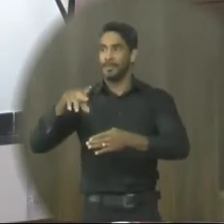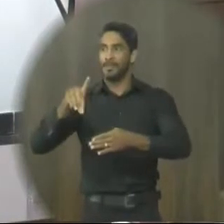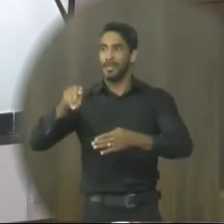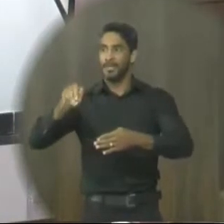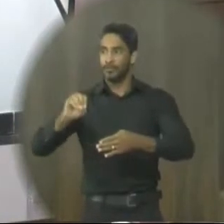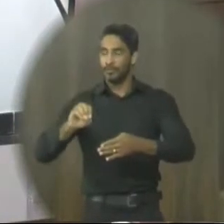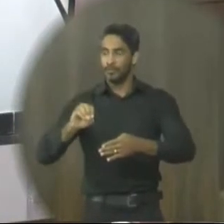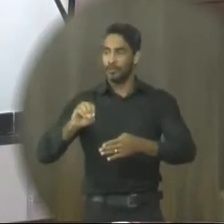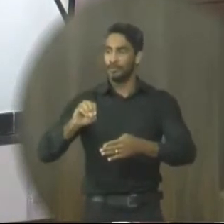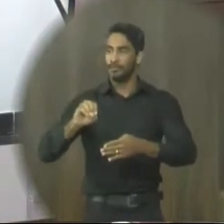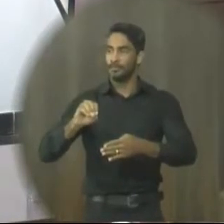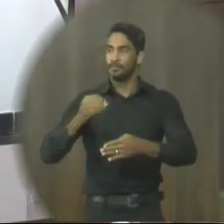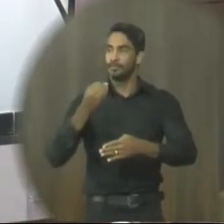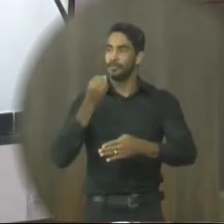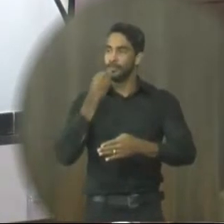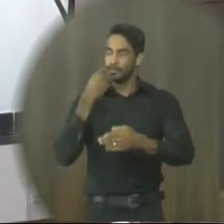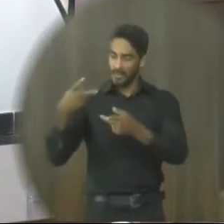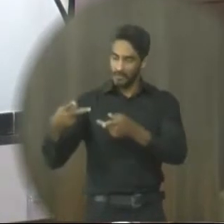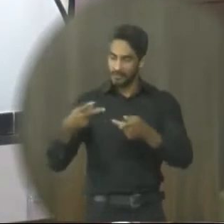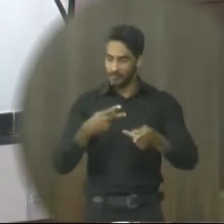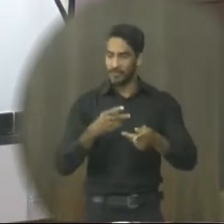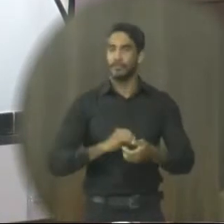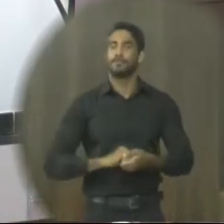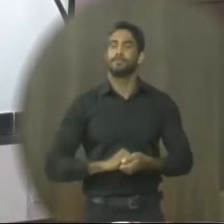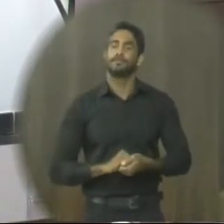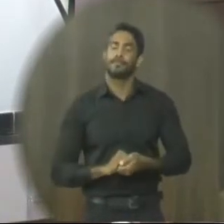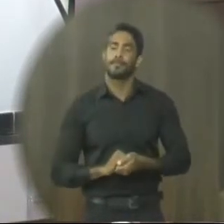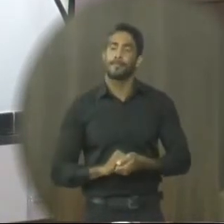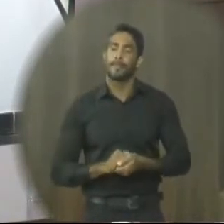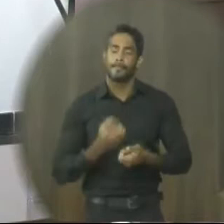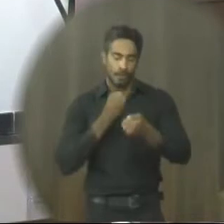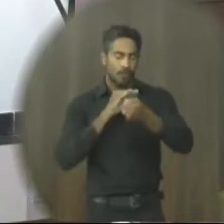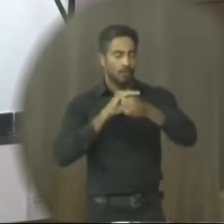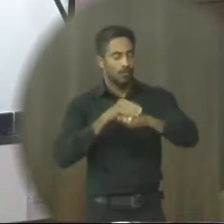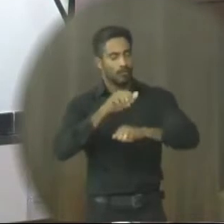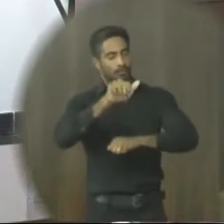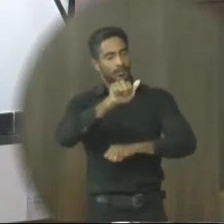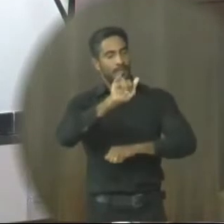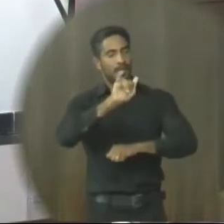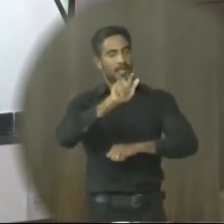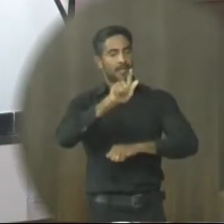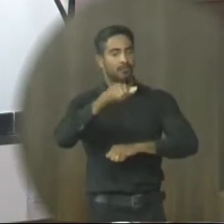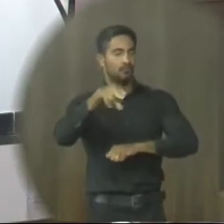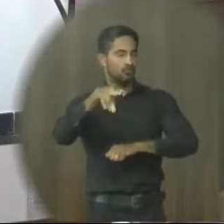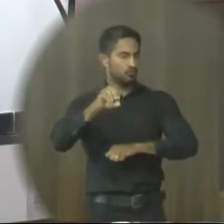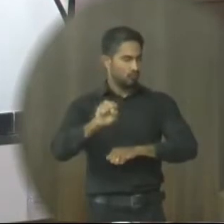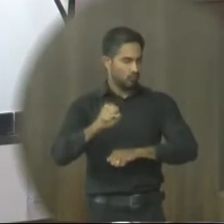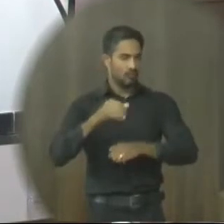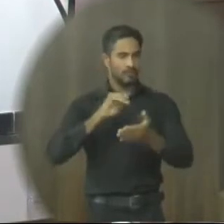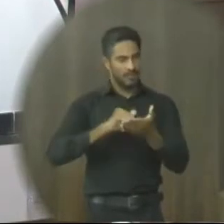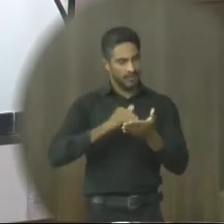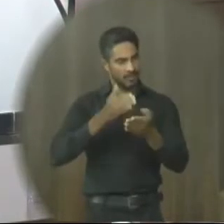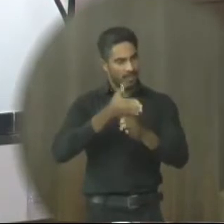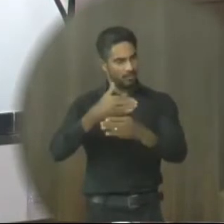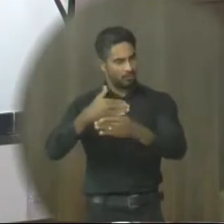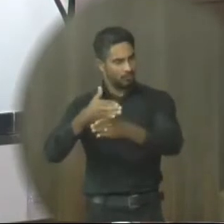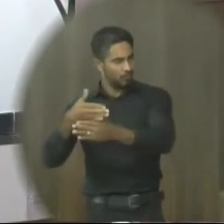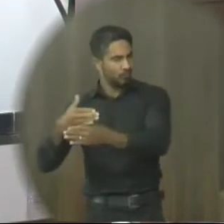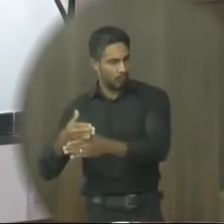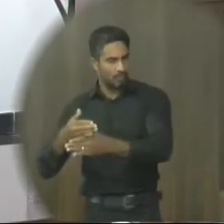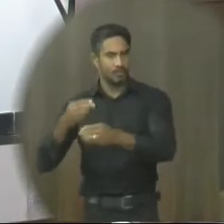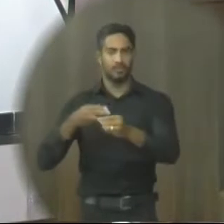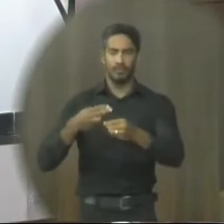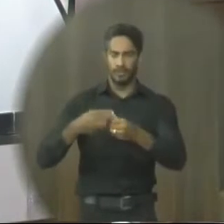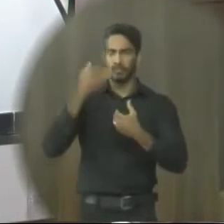muito. Seja bem-vindo. Boa noite, senhor Ailson, nosso secretário de obras, né, secretário do município.